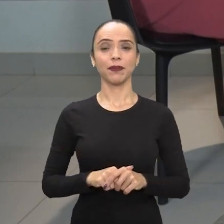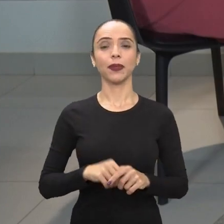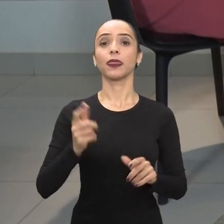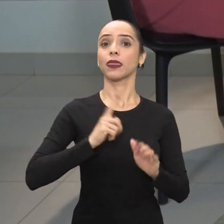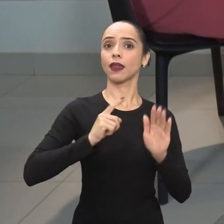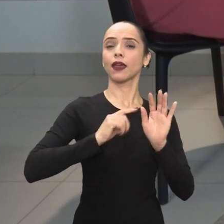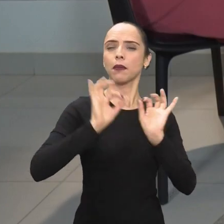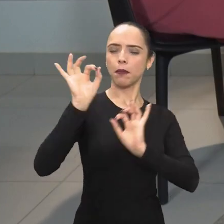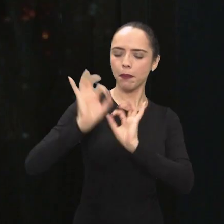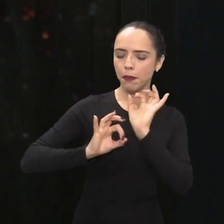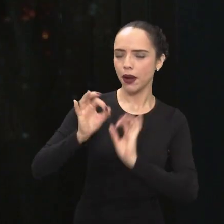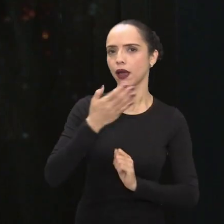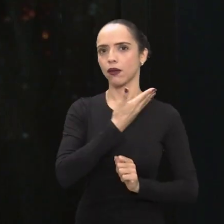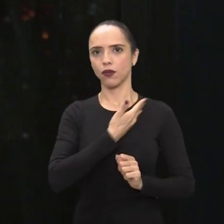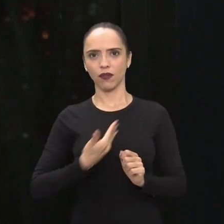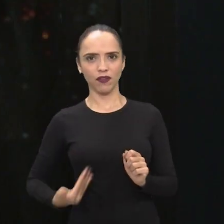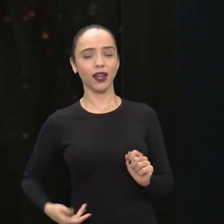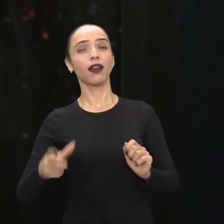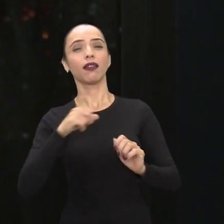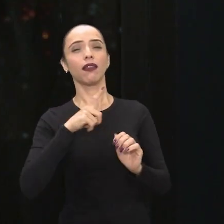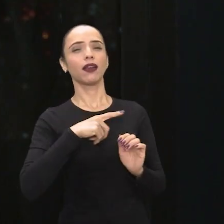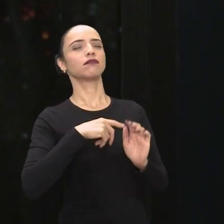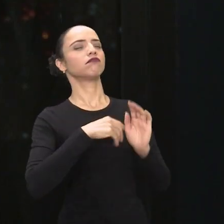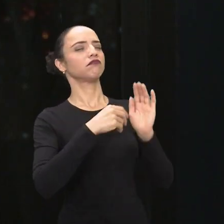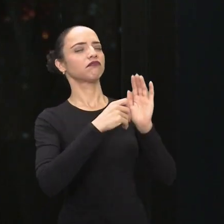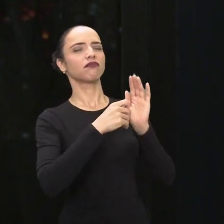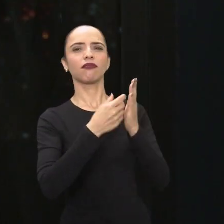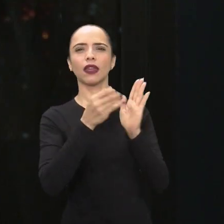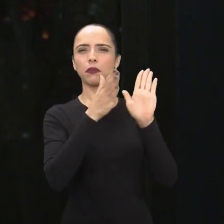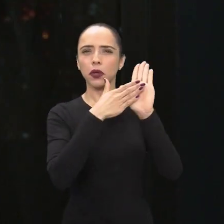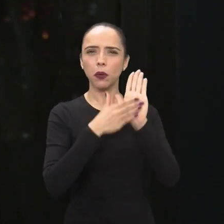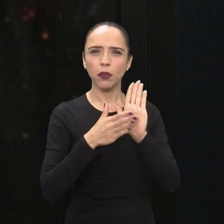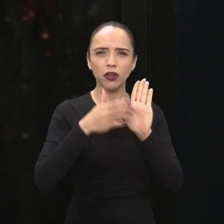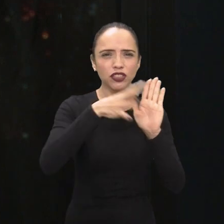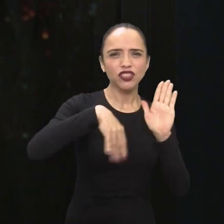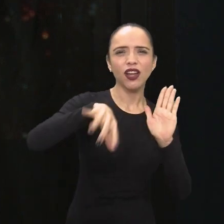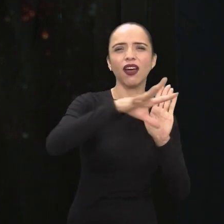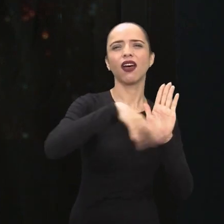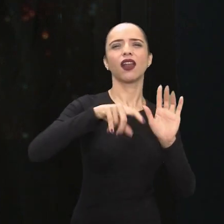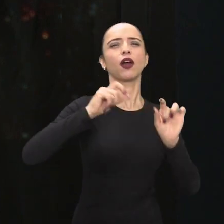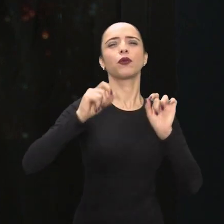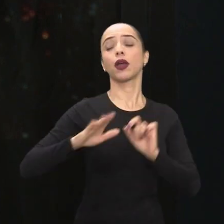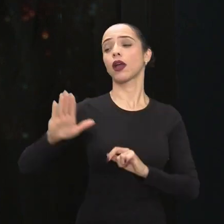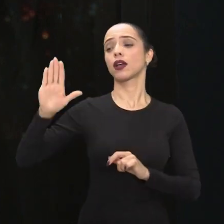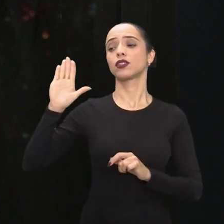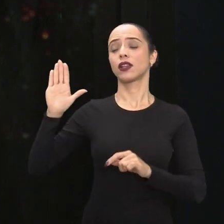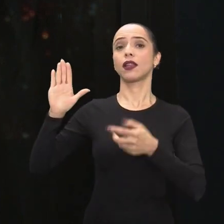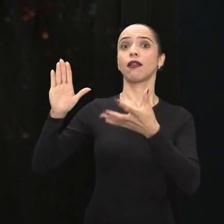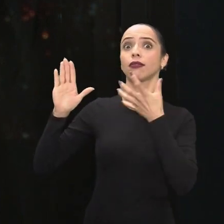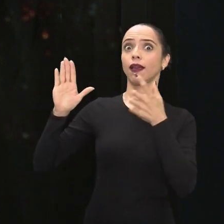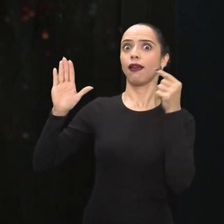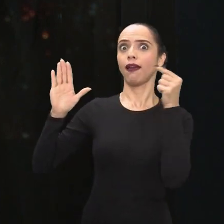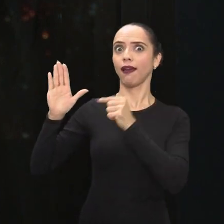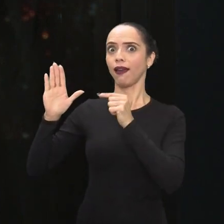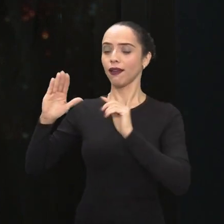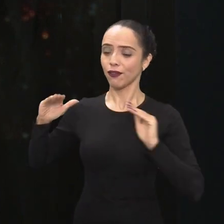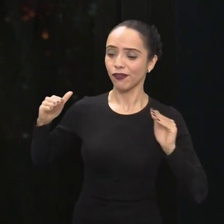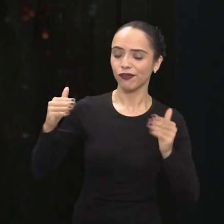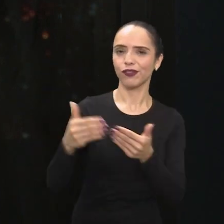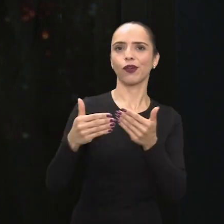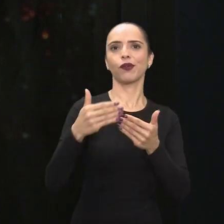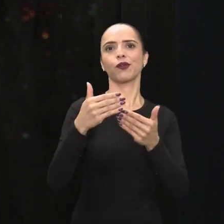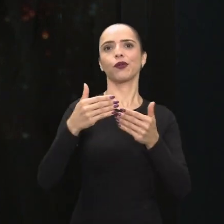que um plano de governo ele traz diretrizes gerais do que que aquele candidato aquela candidata que é estabelecer quando política pública